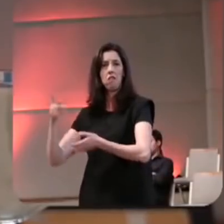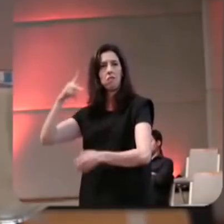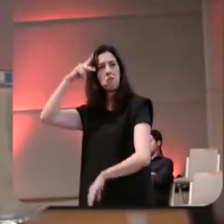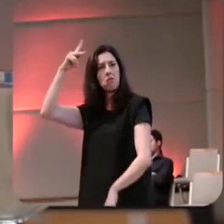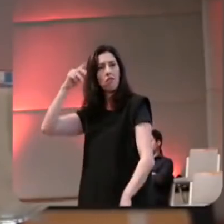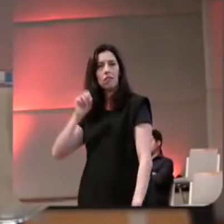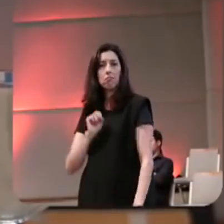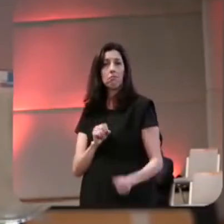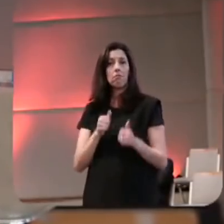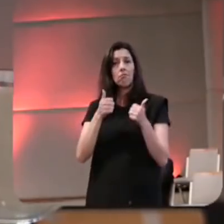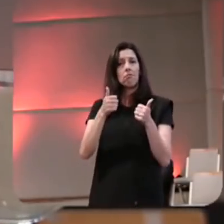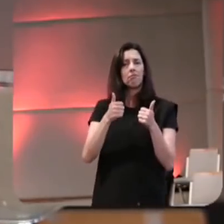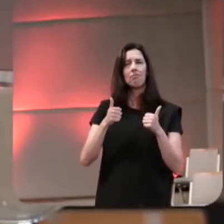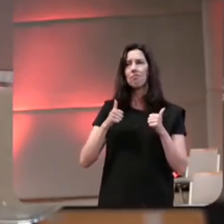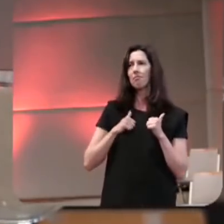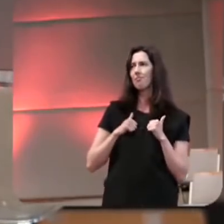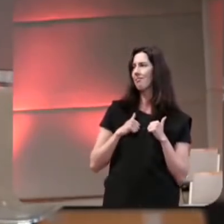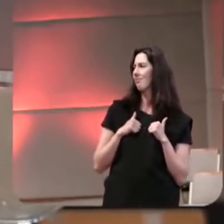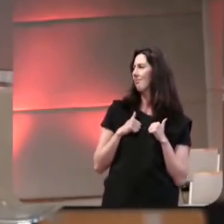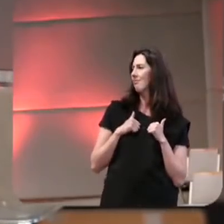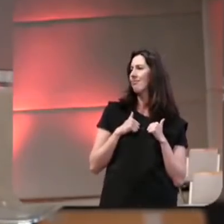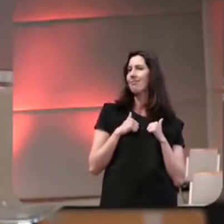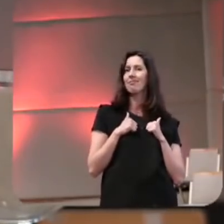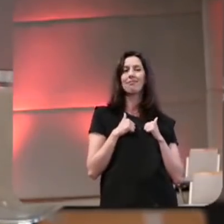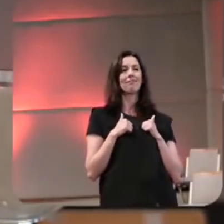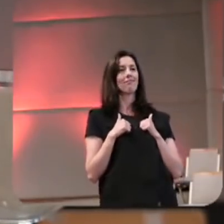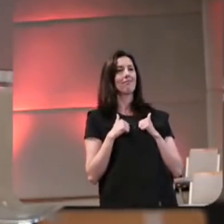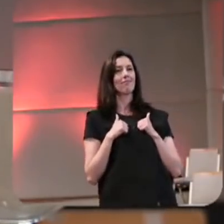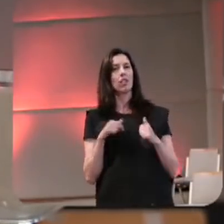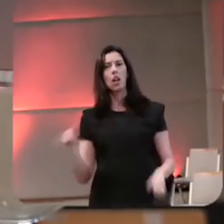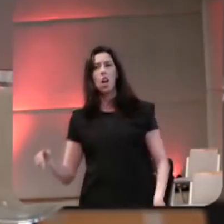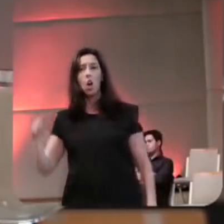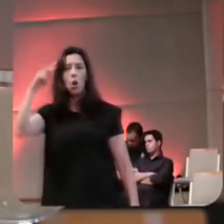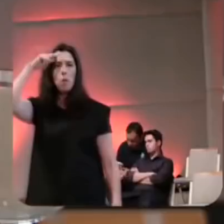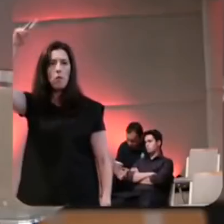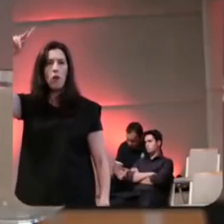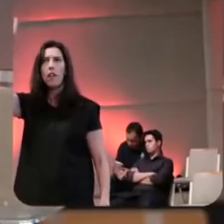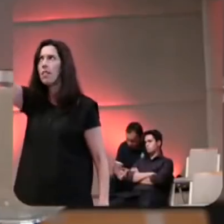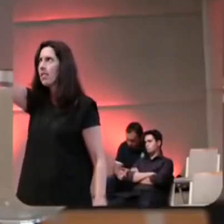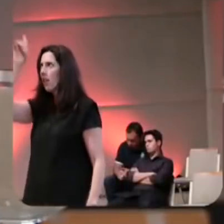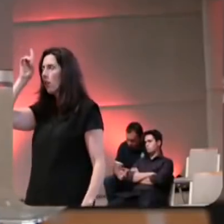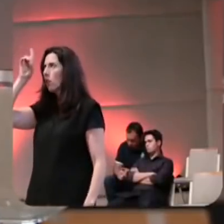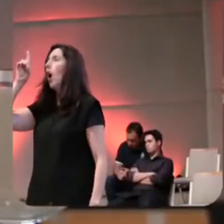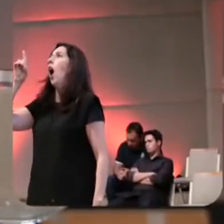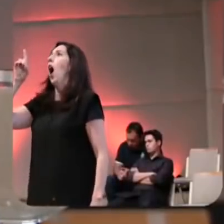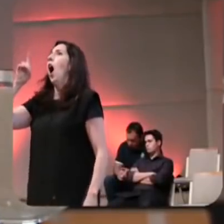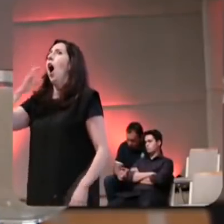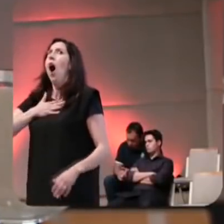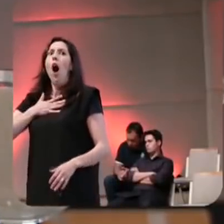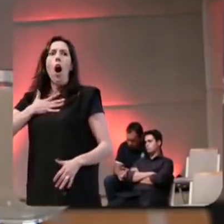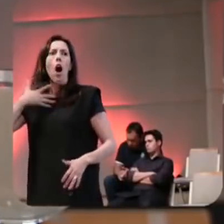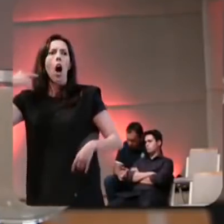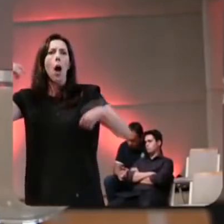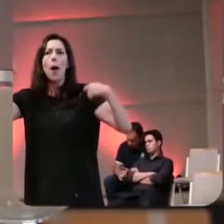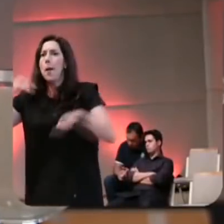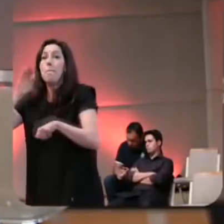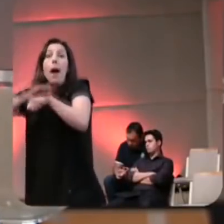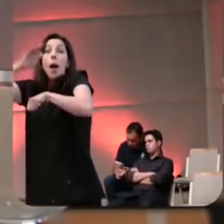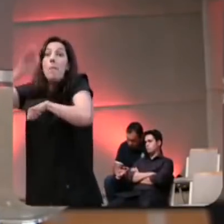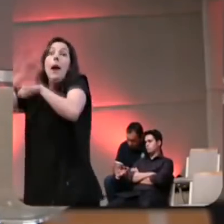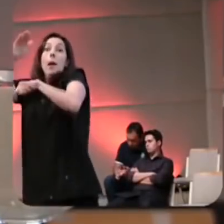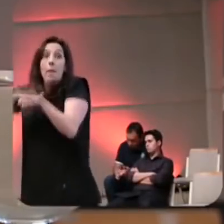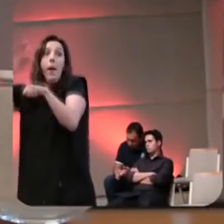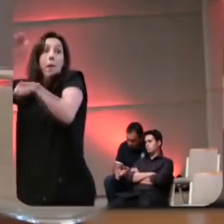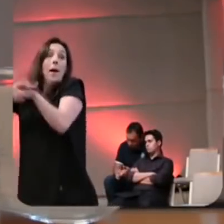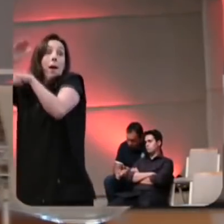esse texto, eu vejo esta realidade na vida de muitas pessoas que temem a Deus.